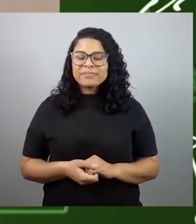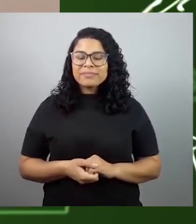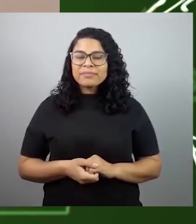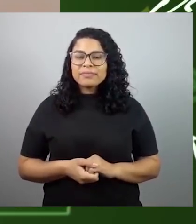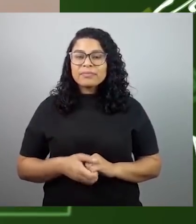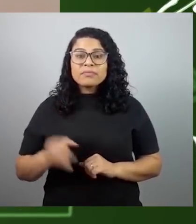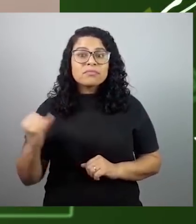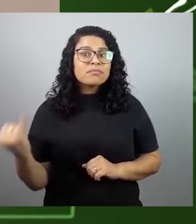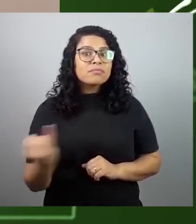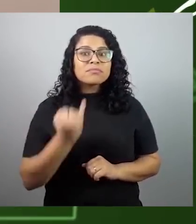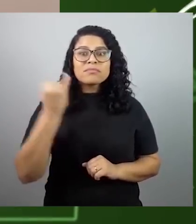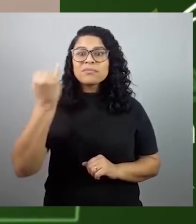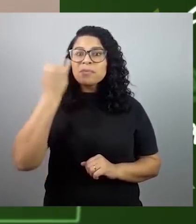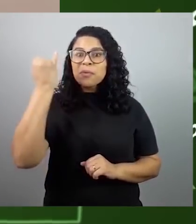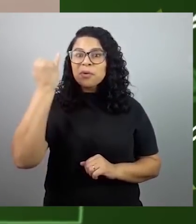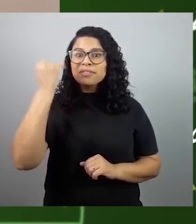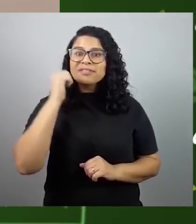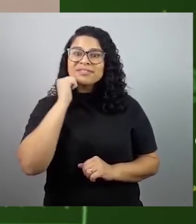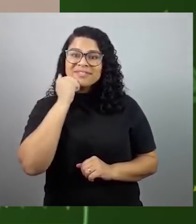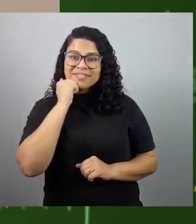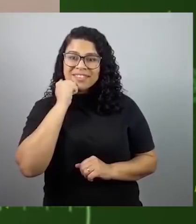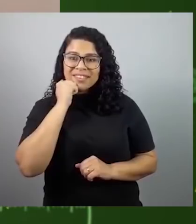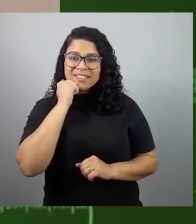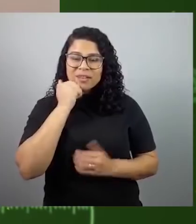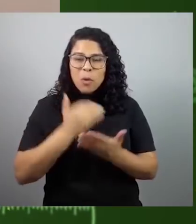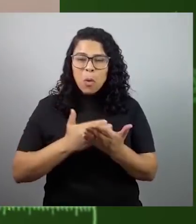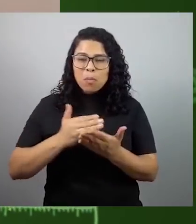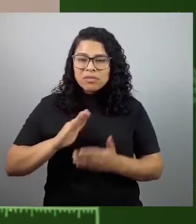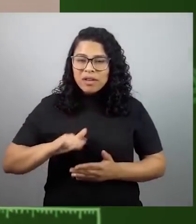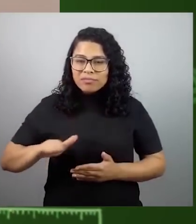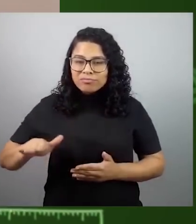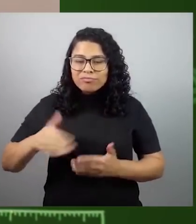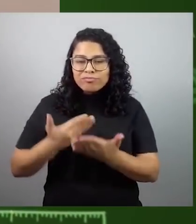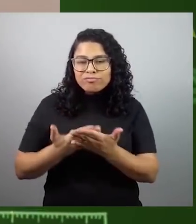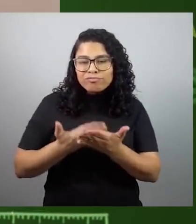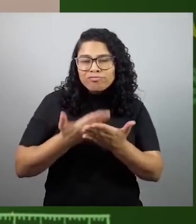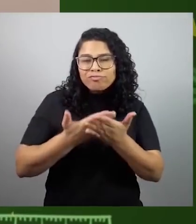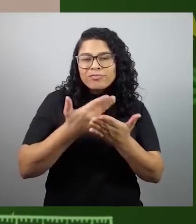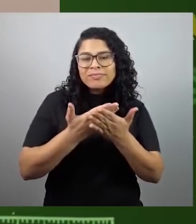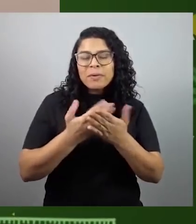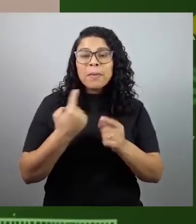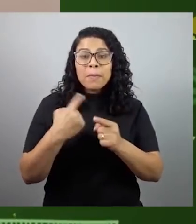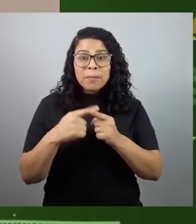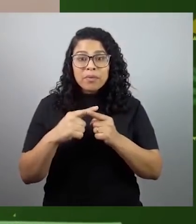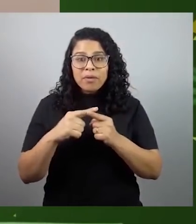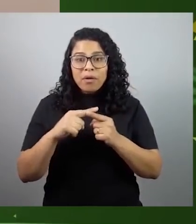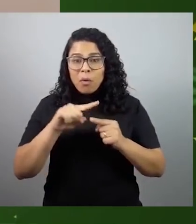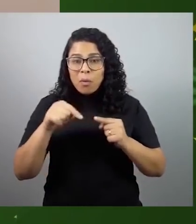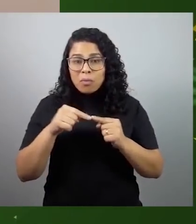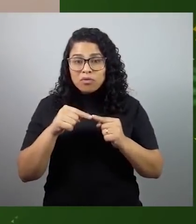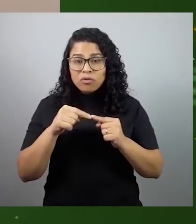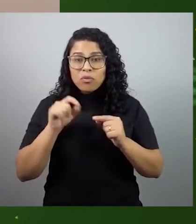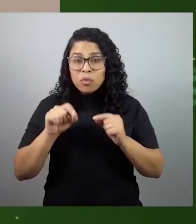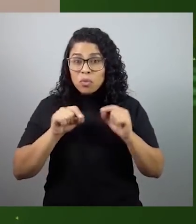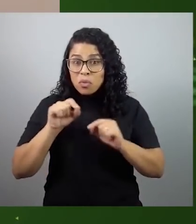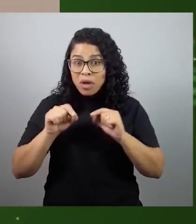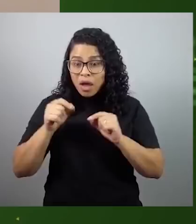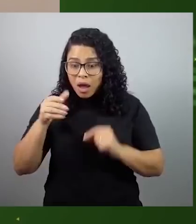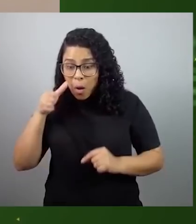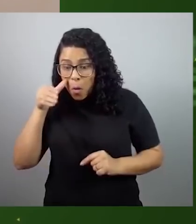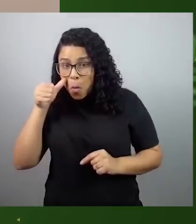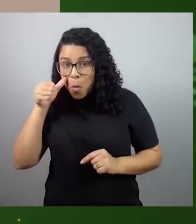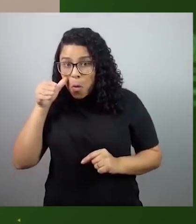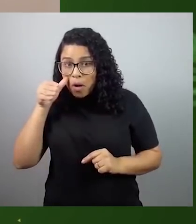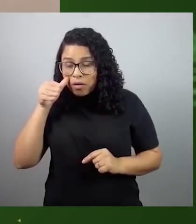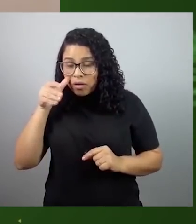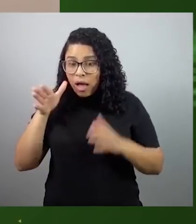a ciência desde cedo. Essa atividade desenvolve a curiosidade, a atenção, a concentração